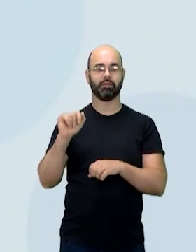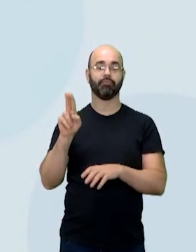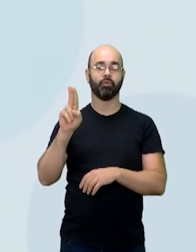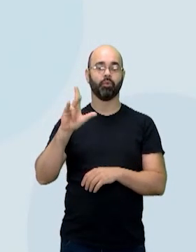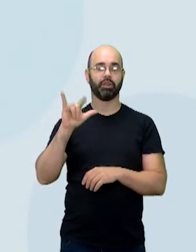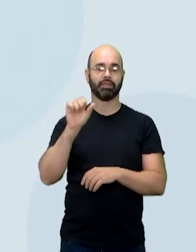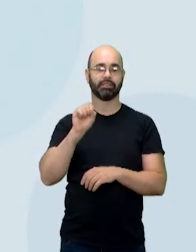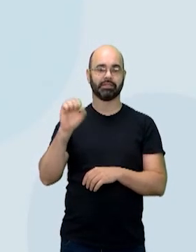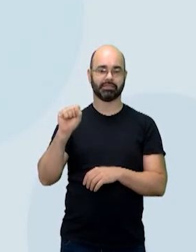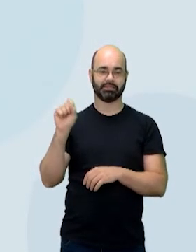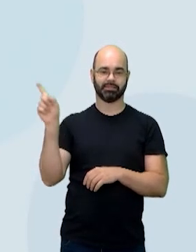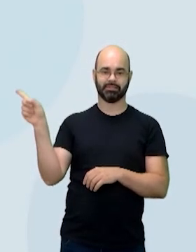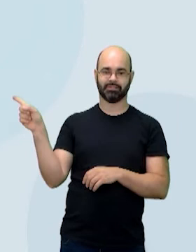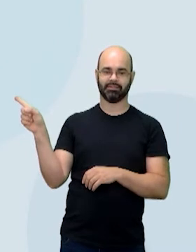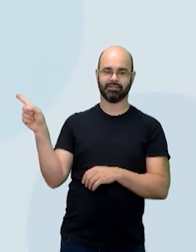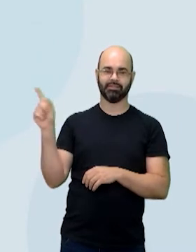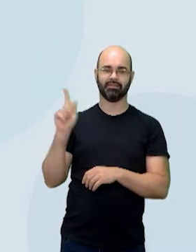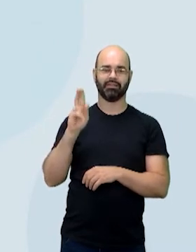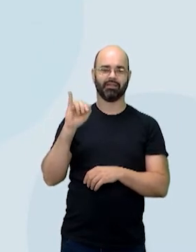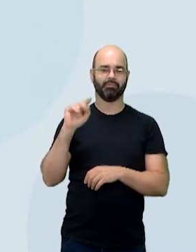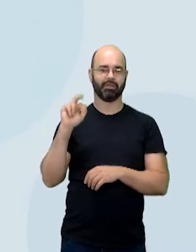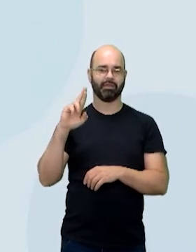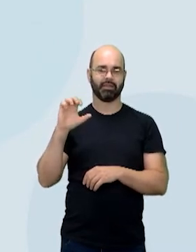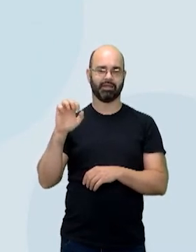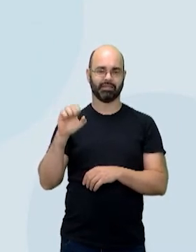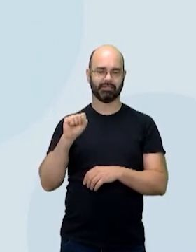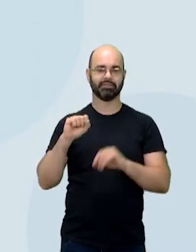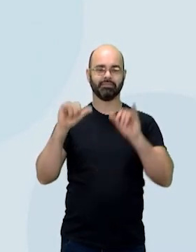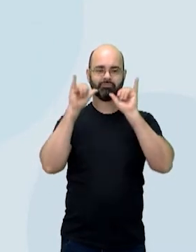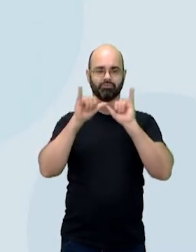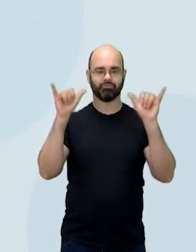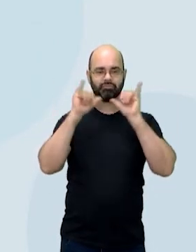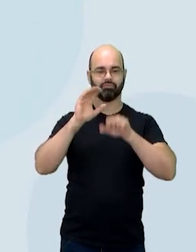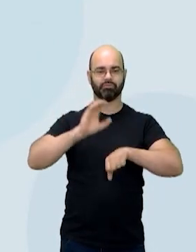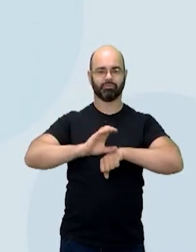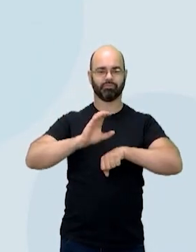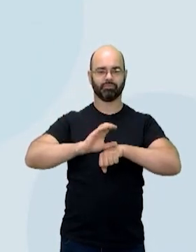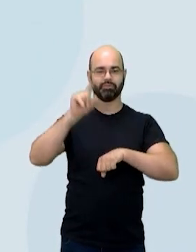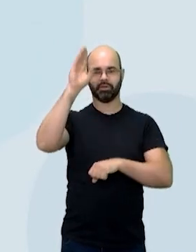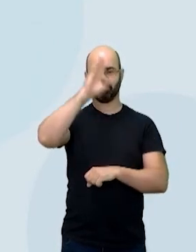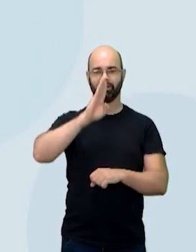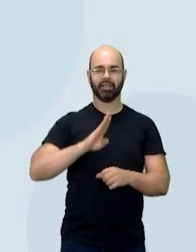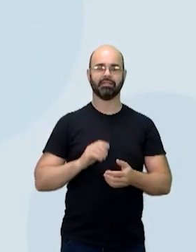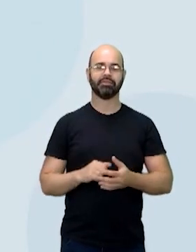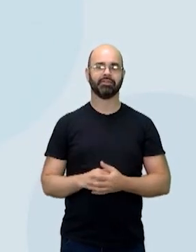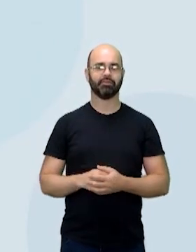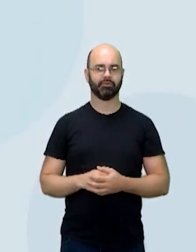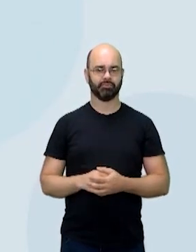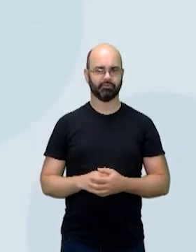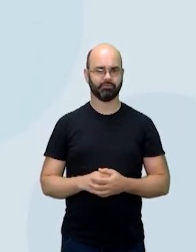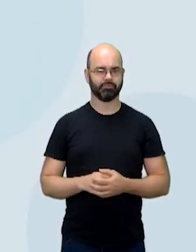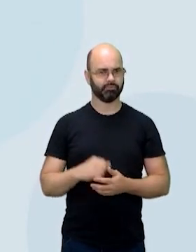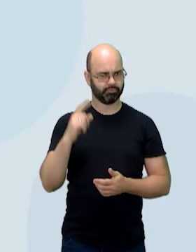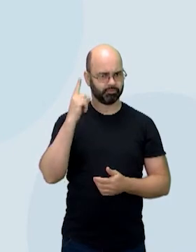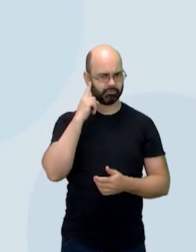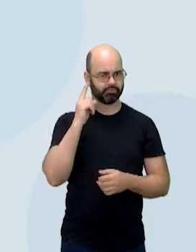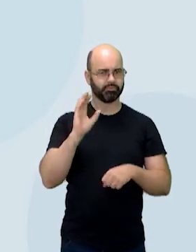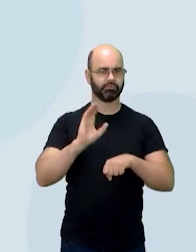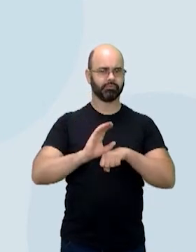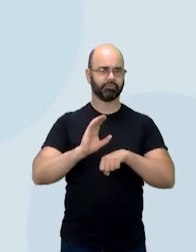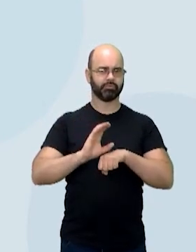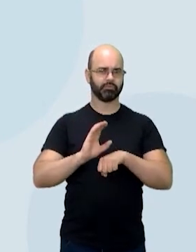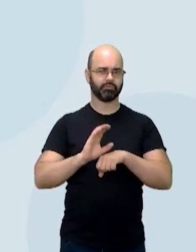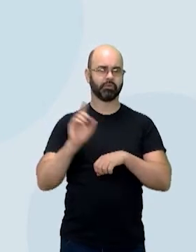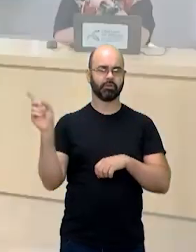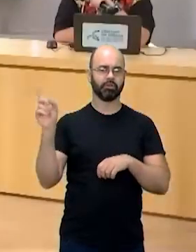Guimarães na liderança, né, da promulgação da Constituição brasileira. Russo, você sabia que ela do ponto de vista de